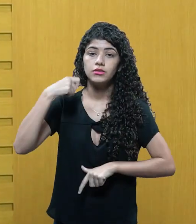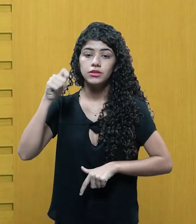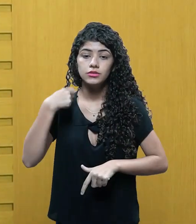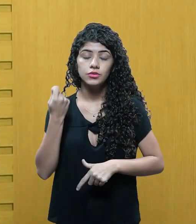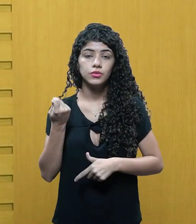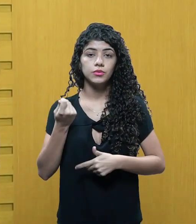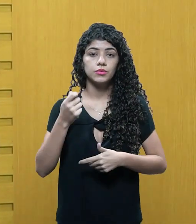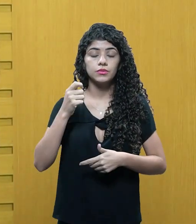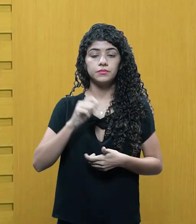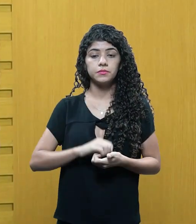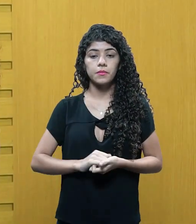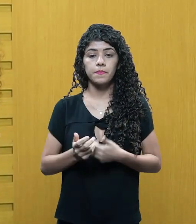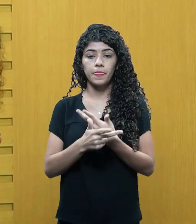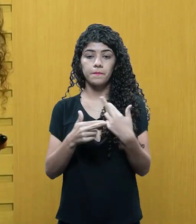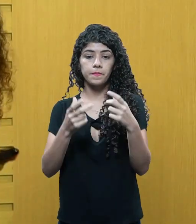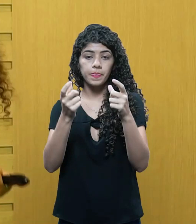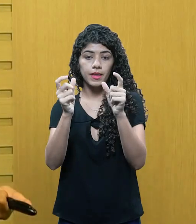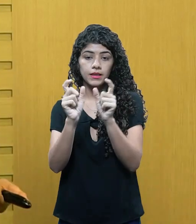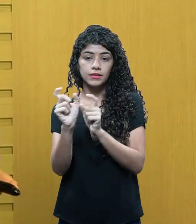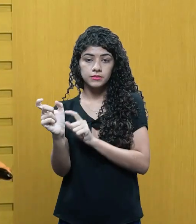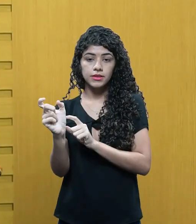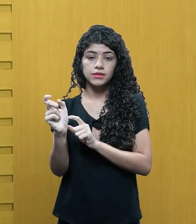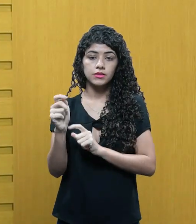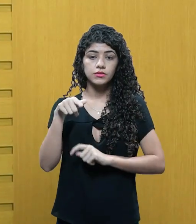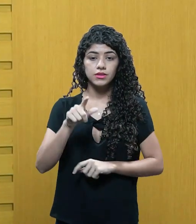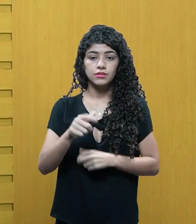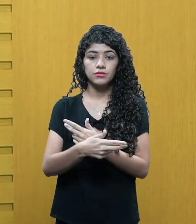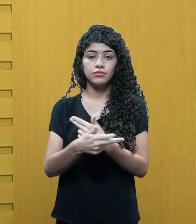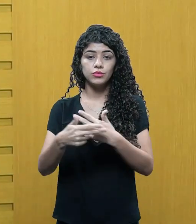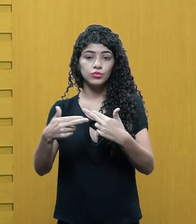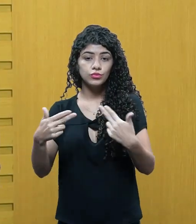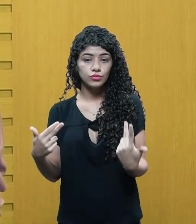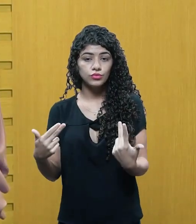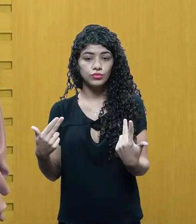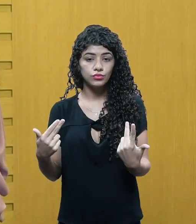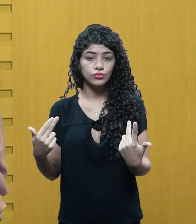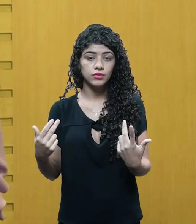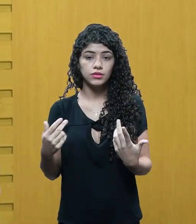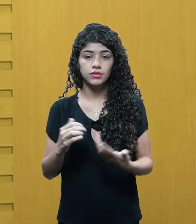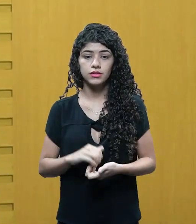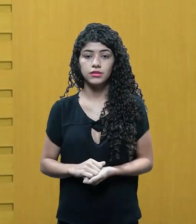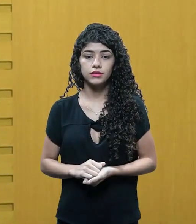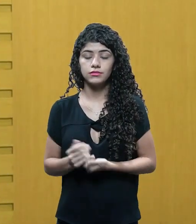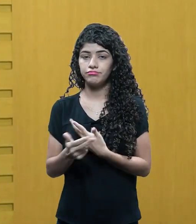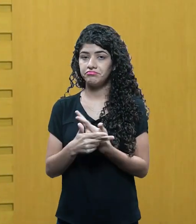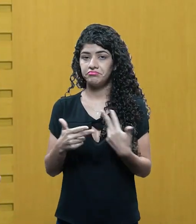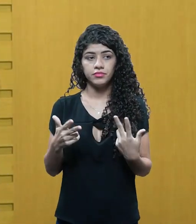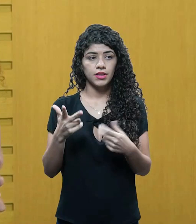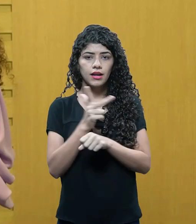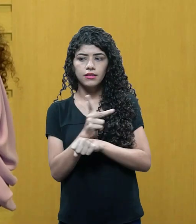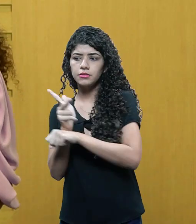nas indicações abaixo das falas ou de atriz, se você coloca muitas observações sobre movimentos de câmera, sobre